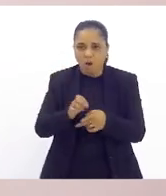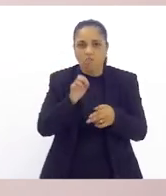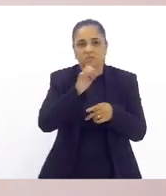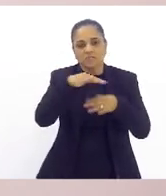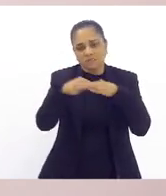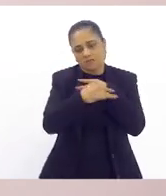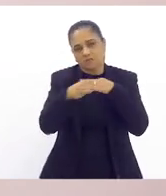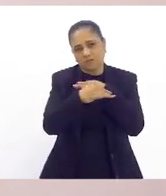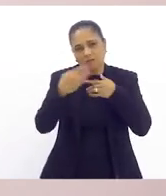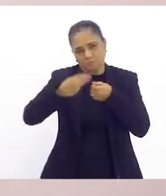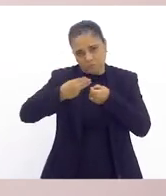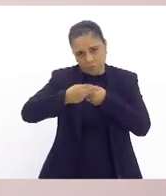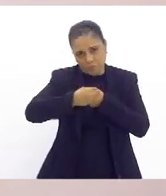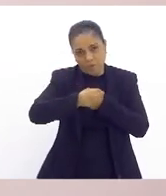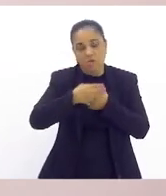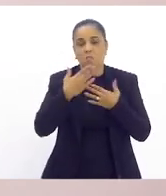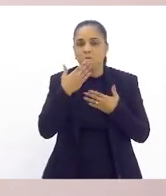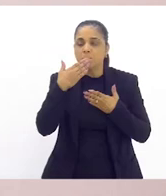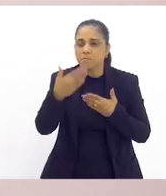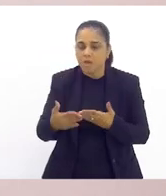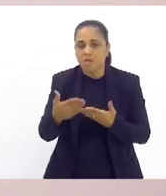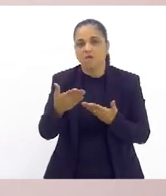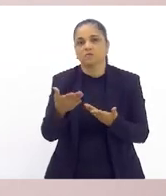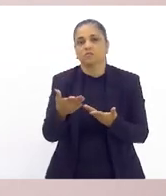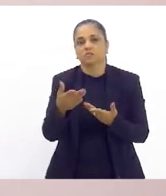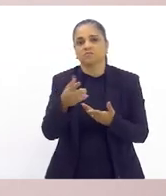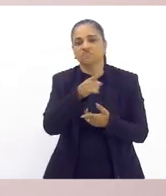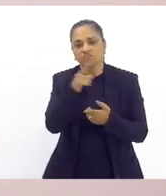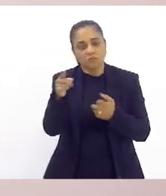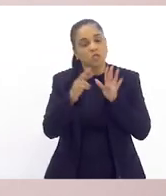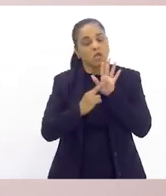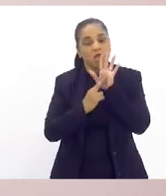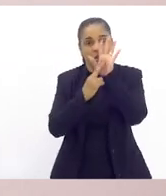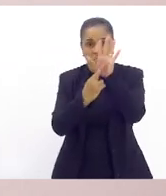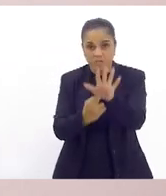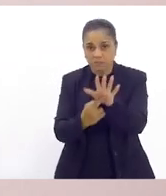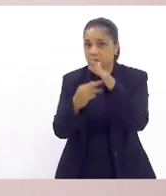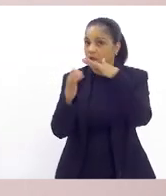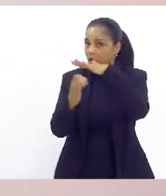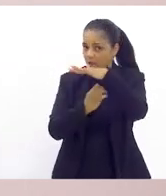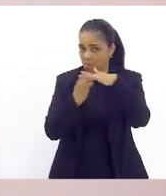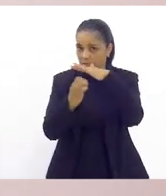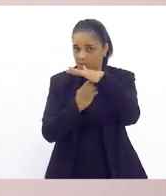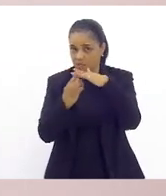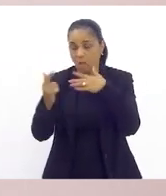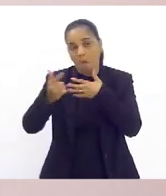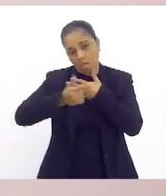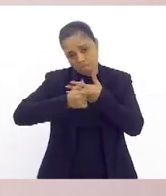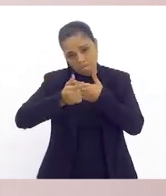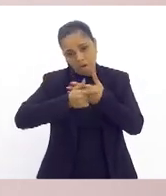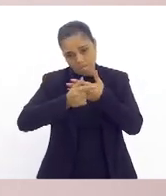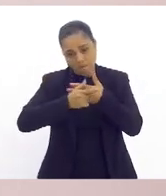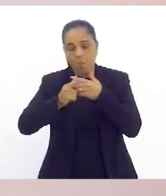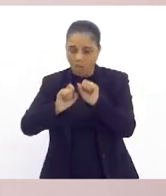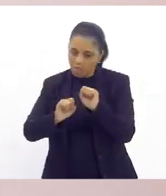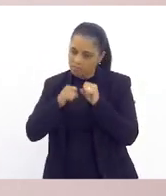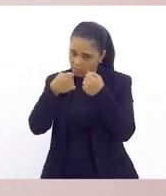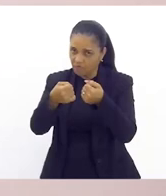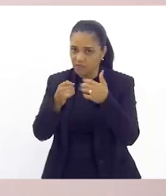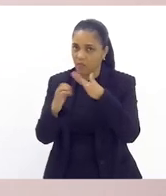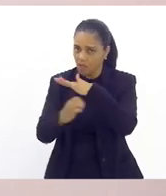peço encarecidamente a vocês sei que são representantes de uma empresa e o papel de vocês é defendê-la